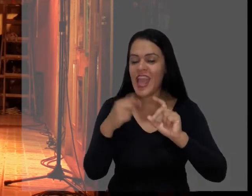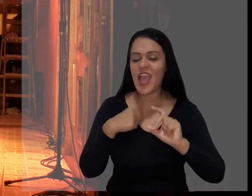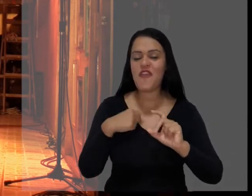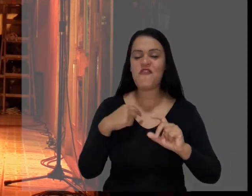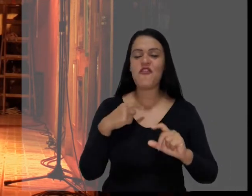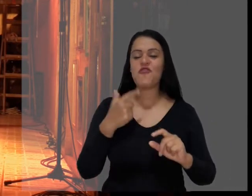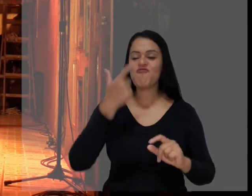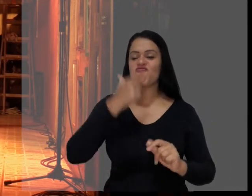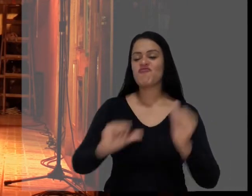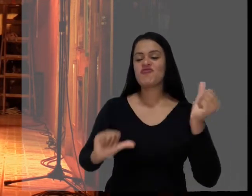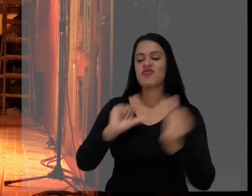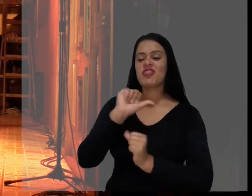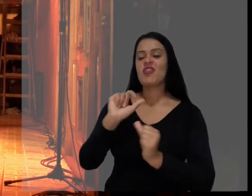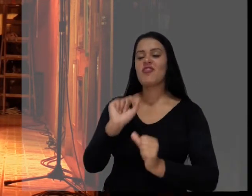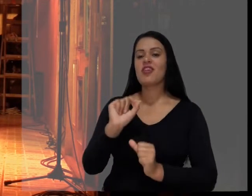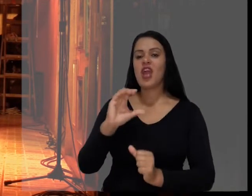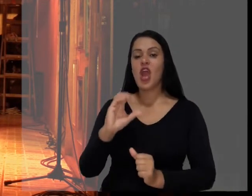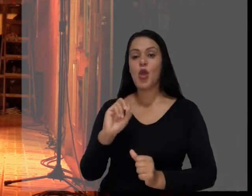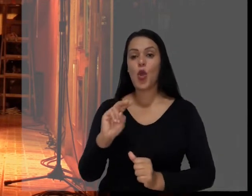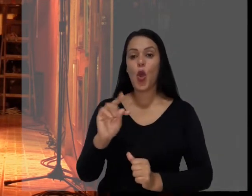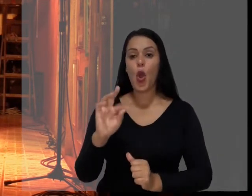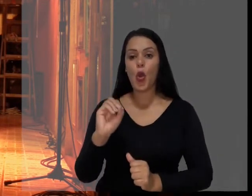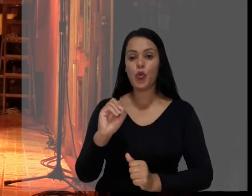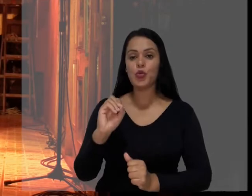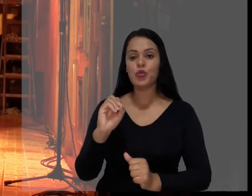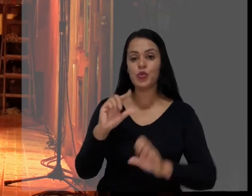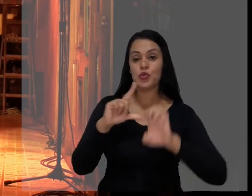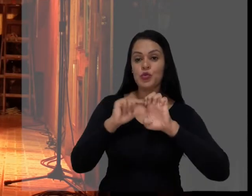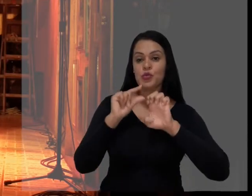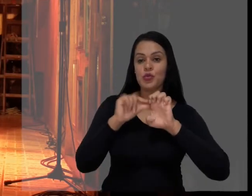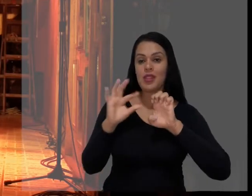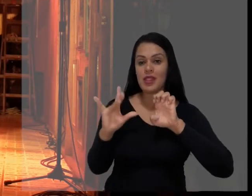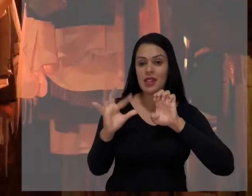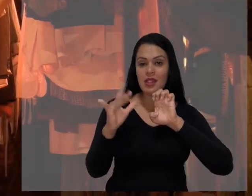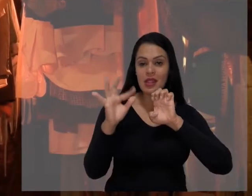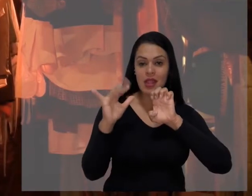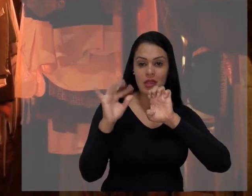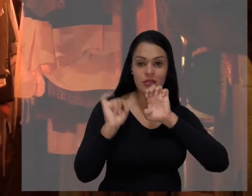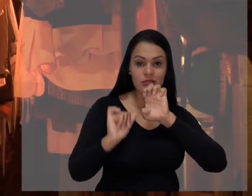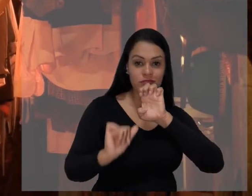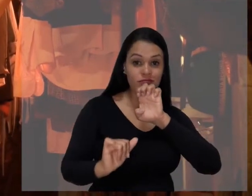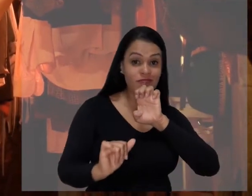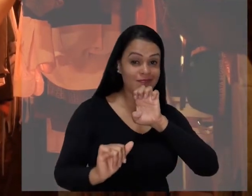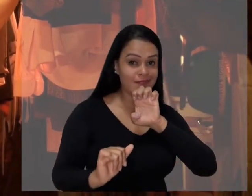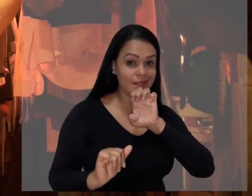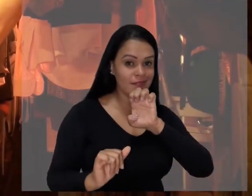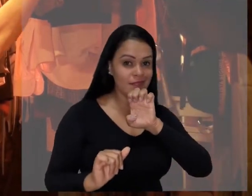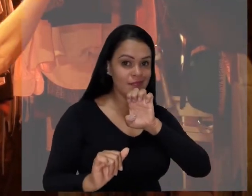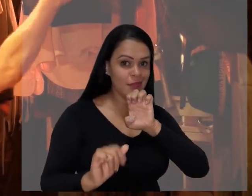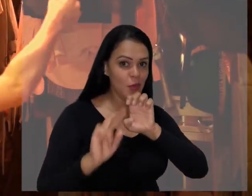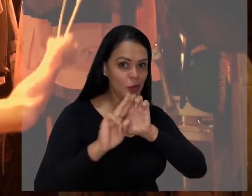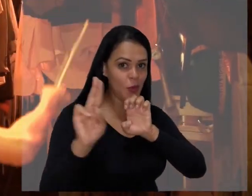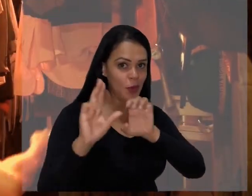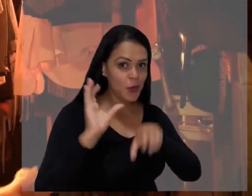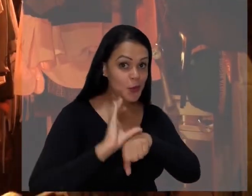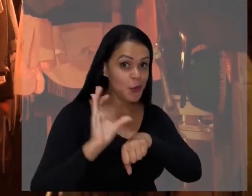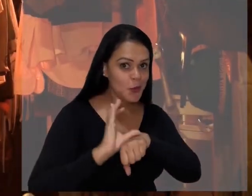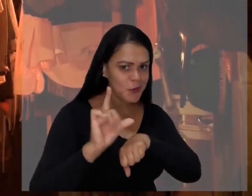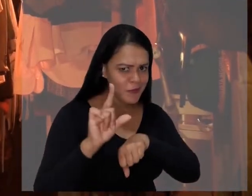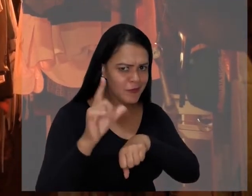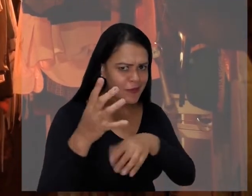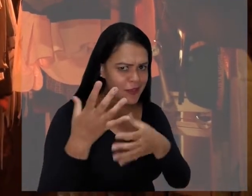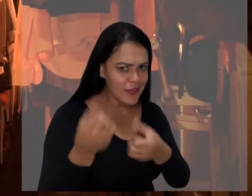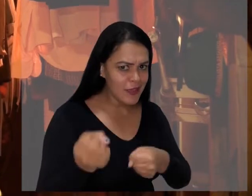virando coach. Despertando seu tato empreendedor. Que tal para nome de curso?